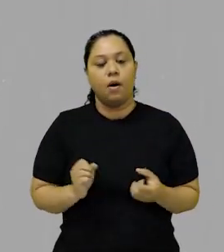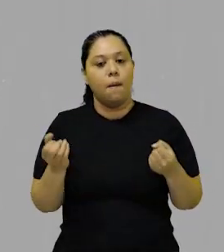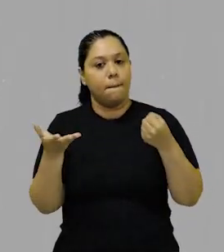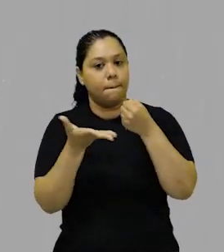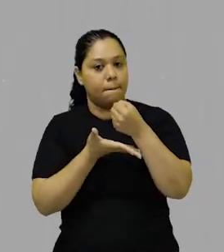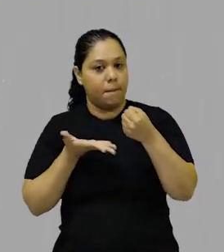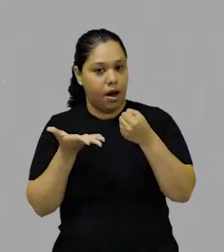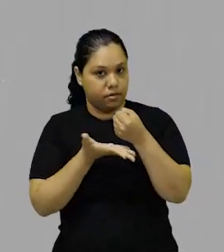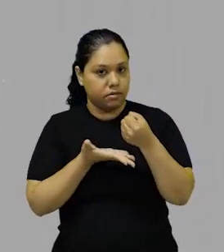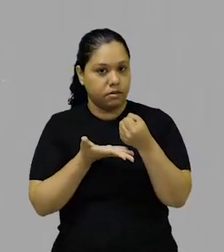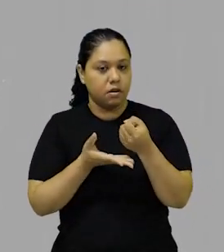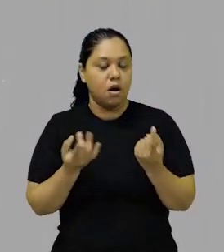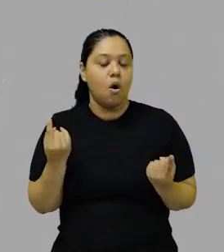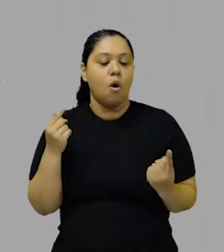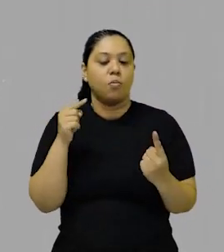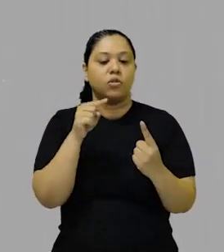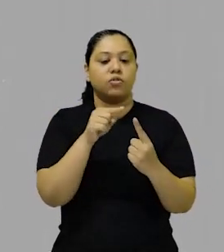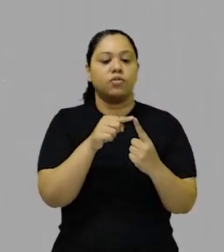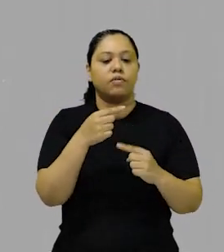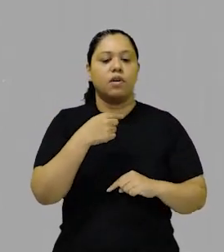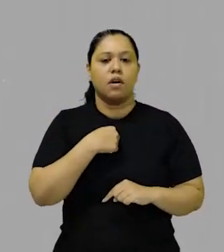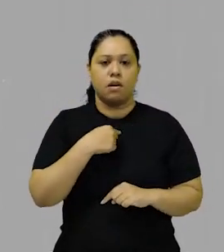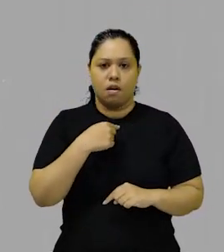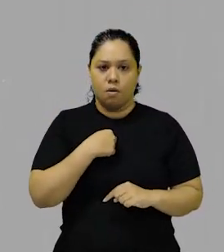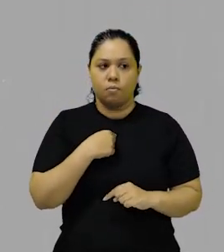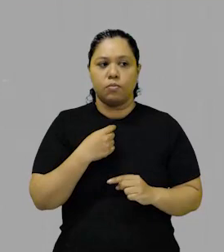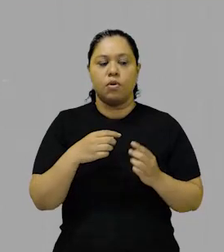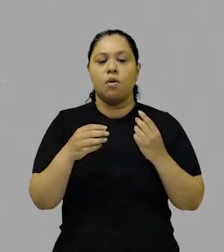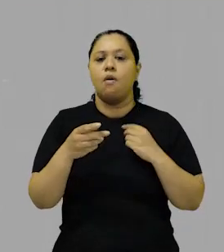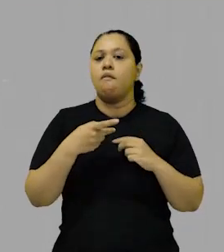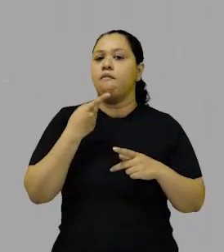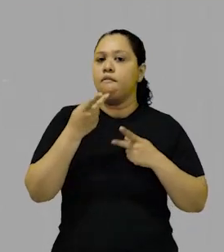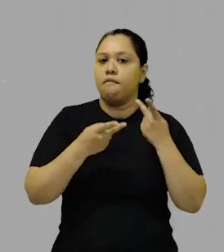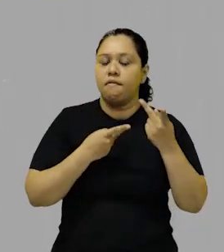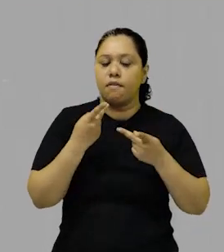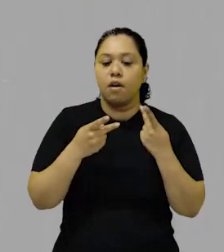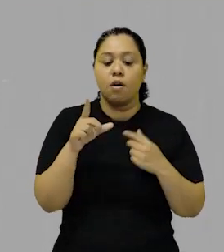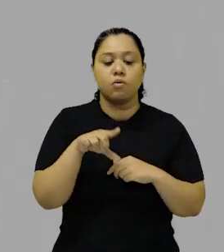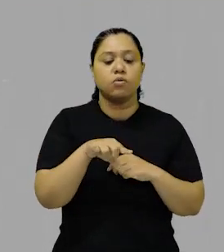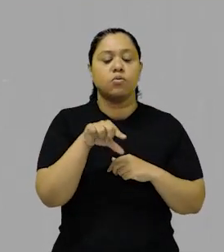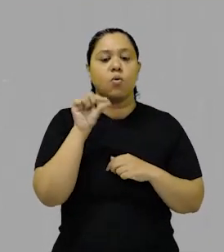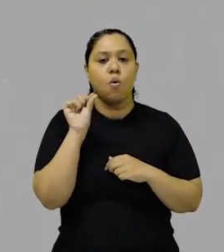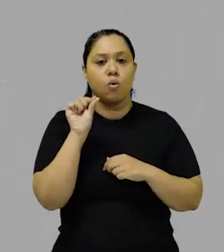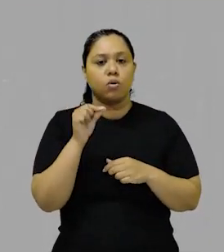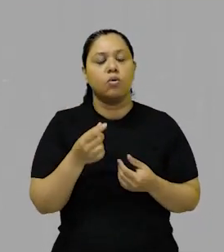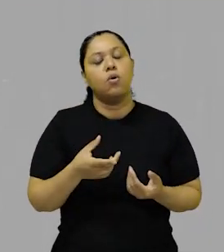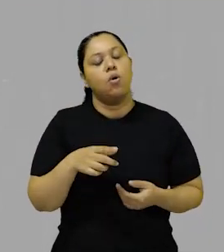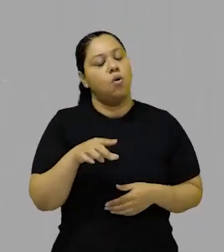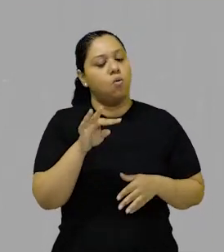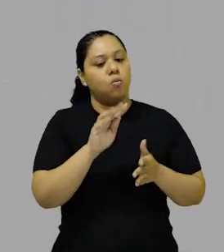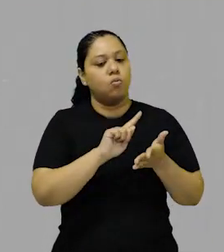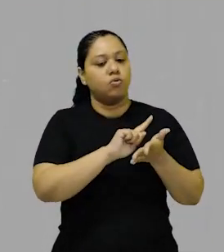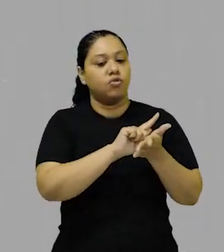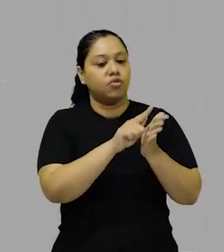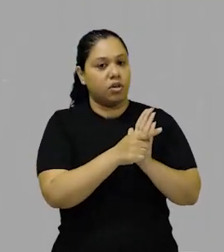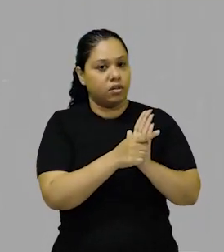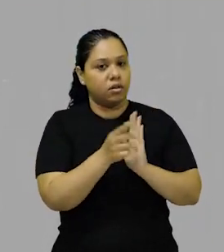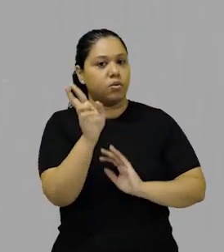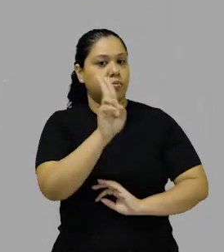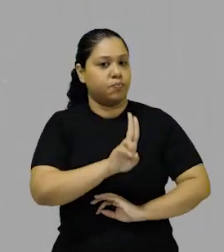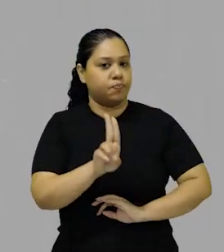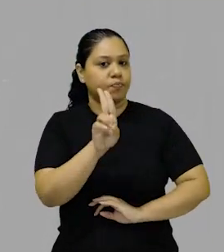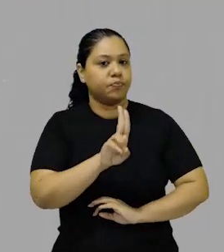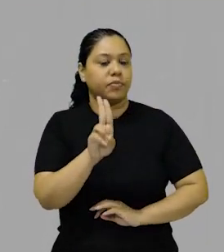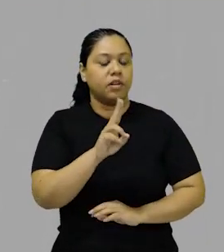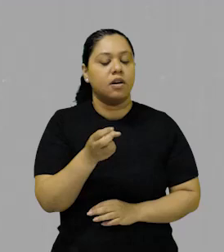objetivo que eu, como comunicador, quero atingir, que eu escolho que gênero textual eu utilizo. Então, por exemplo,